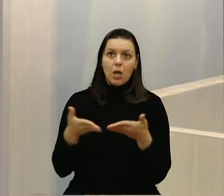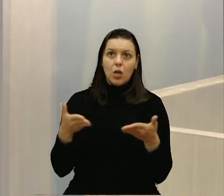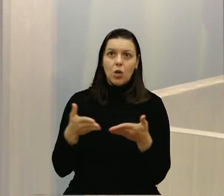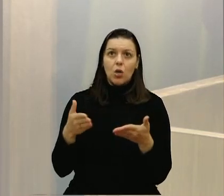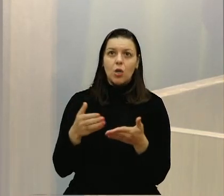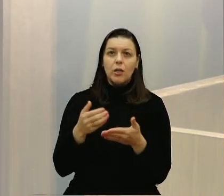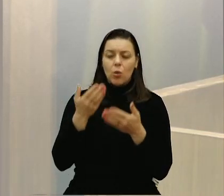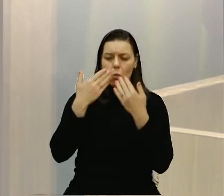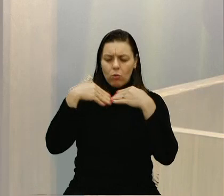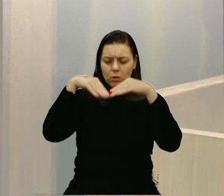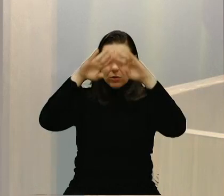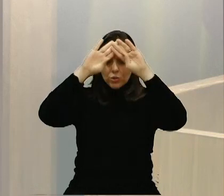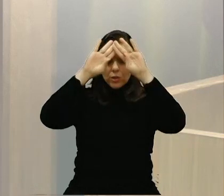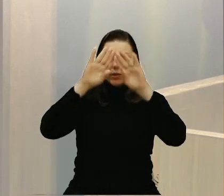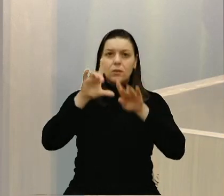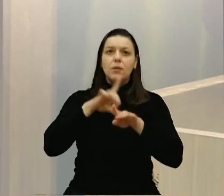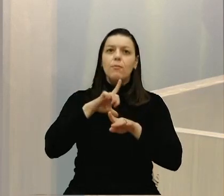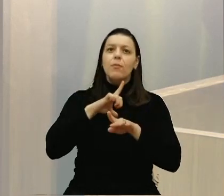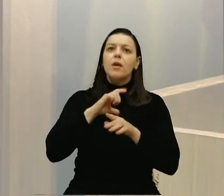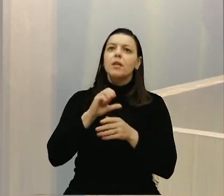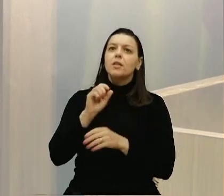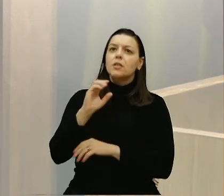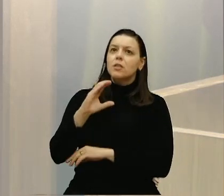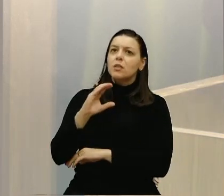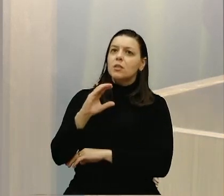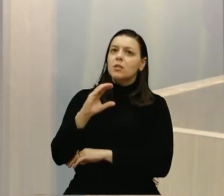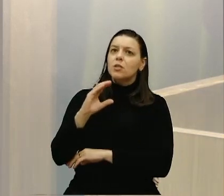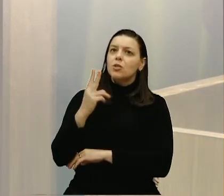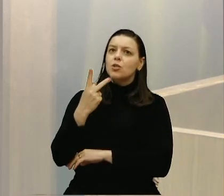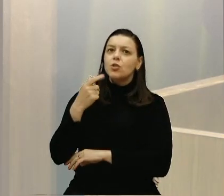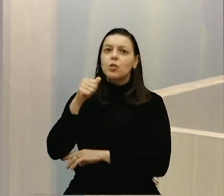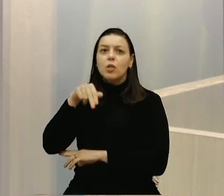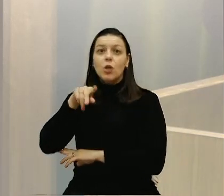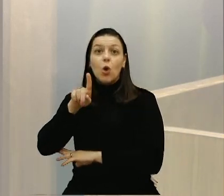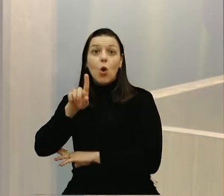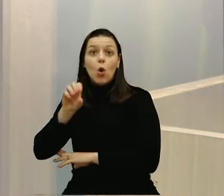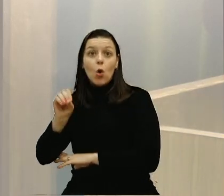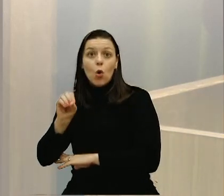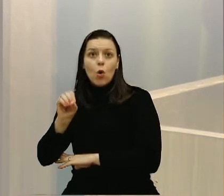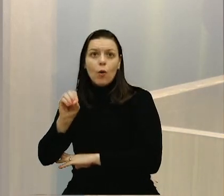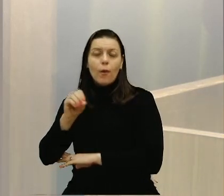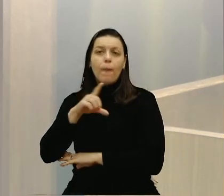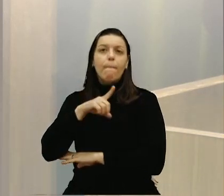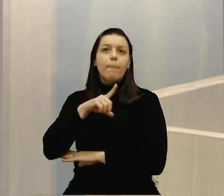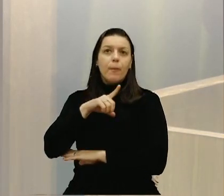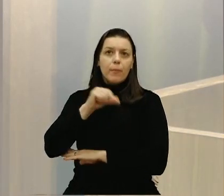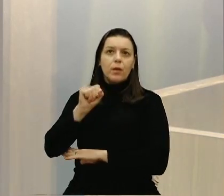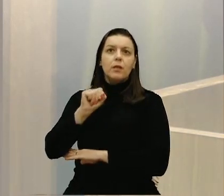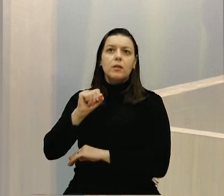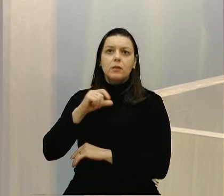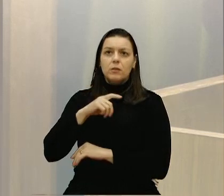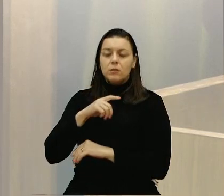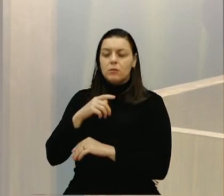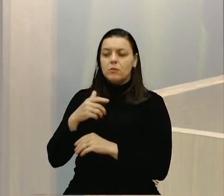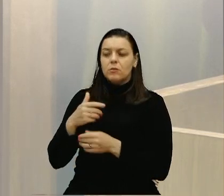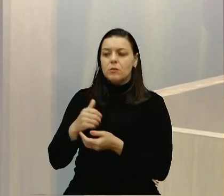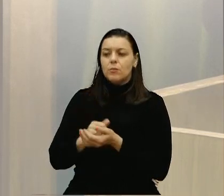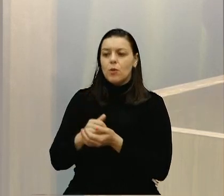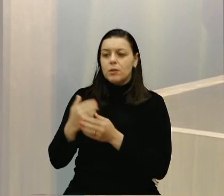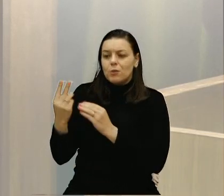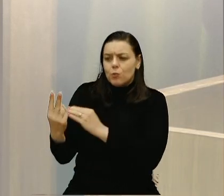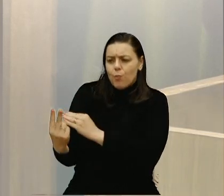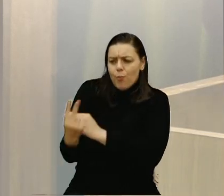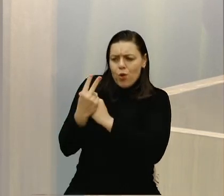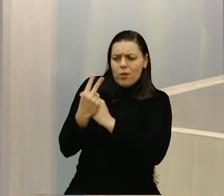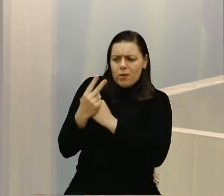orixá Xangô tem uma importância tão grande nessa casa e na vida da mãe Cecília, e que ele também possa nos cobrir com a